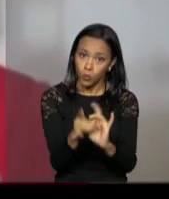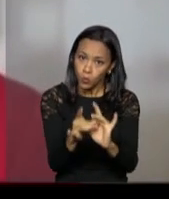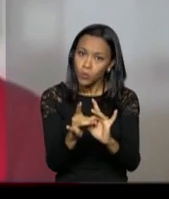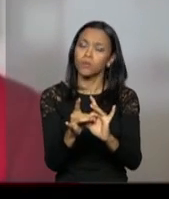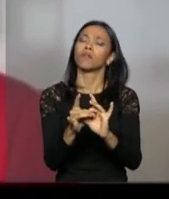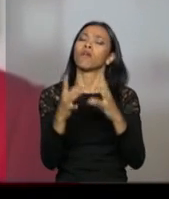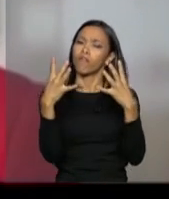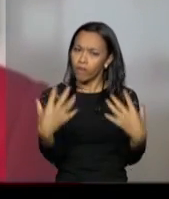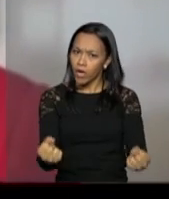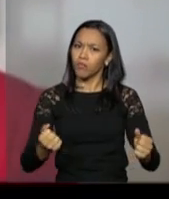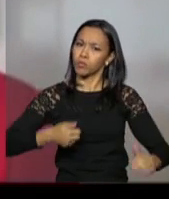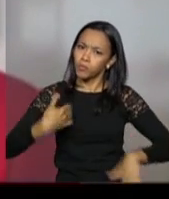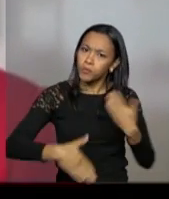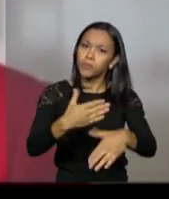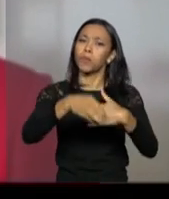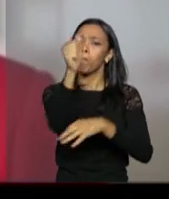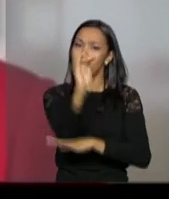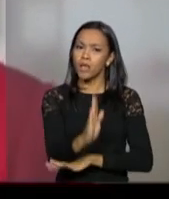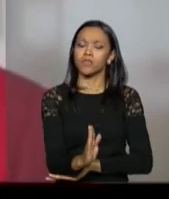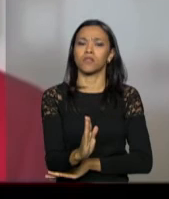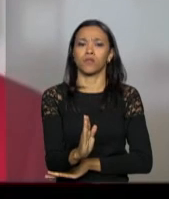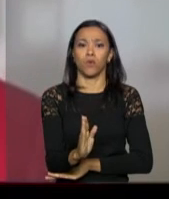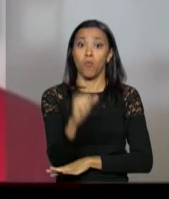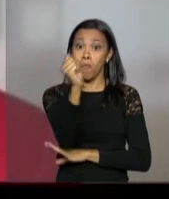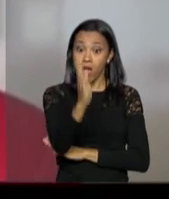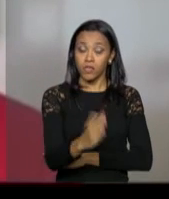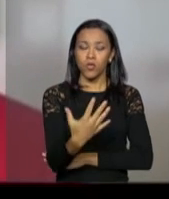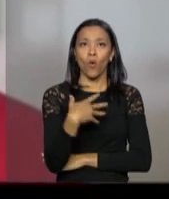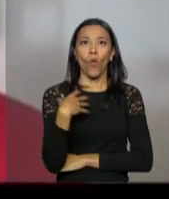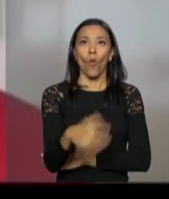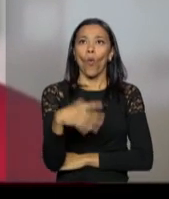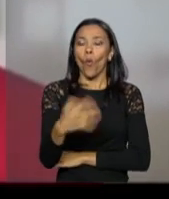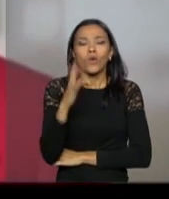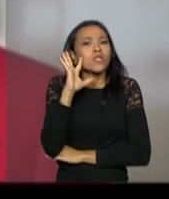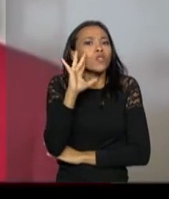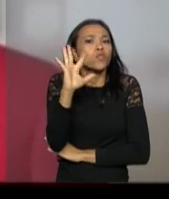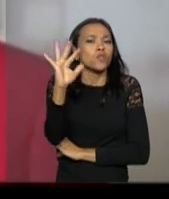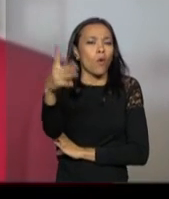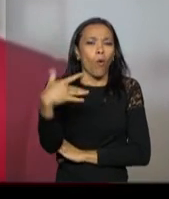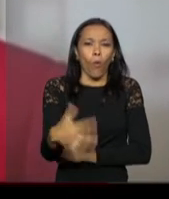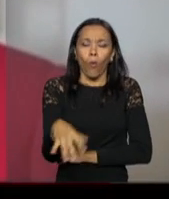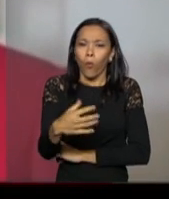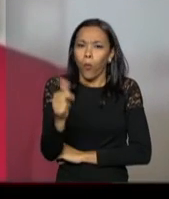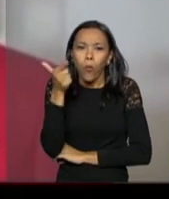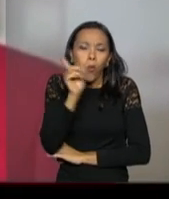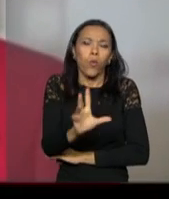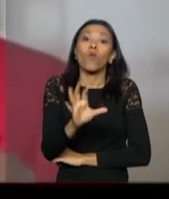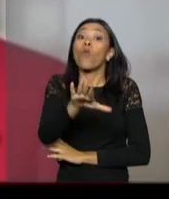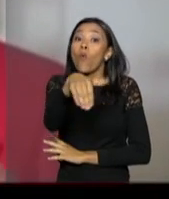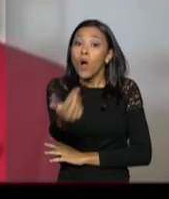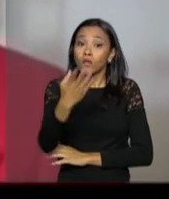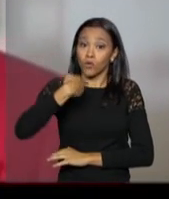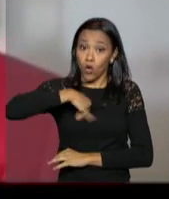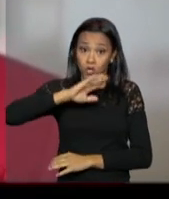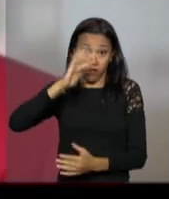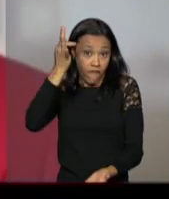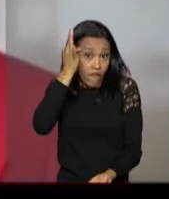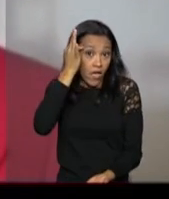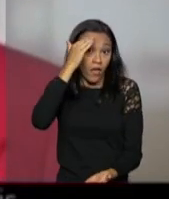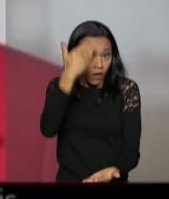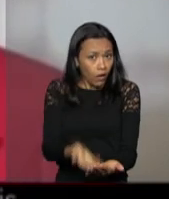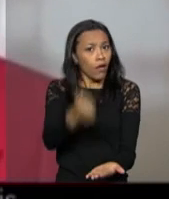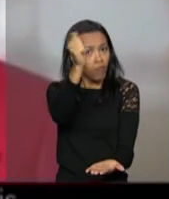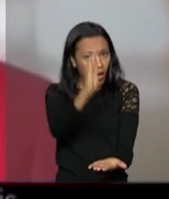somente construiremos um Brasil com a grandeza dos nossos sonhos quando colocarmos a nossa fé no